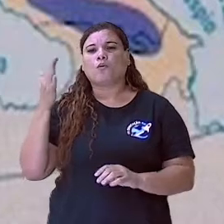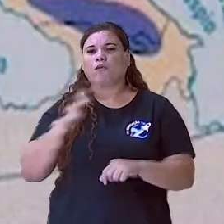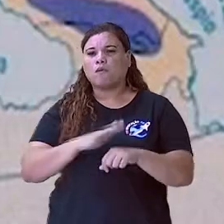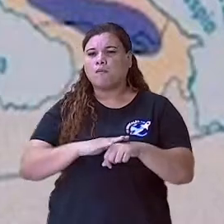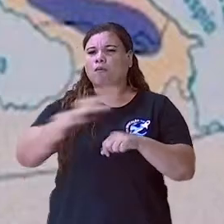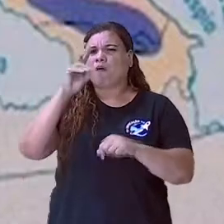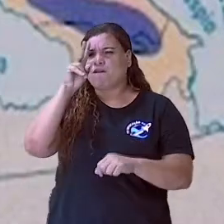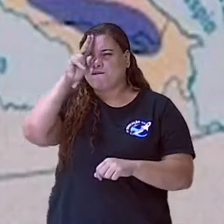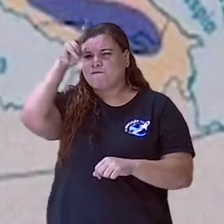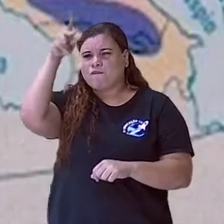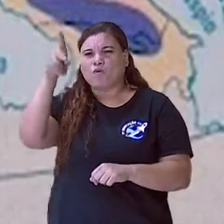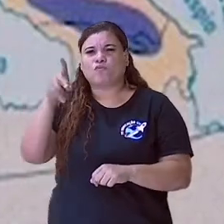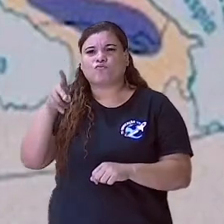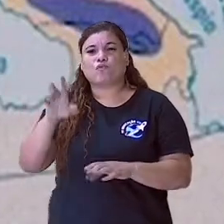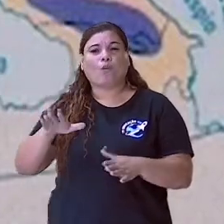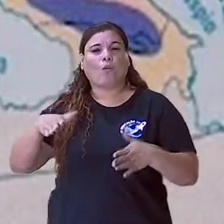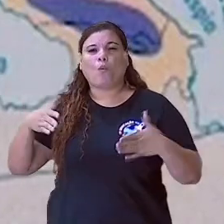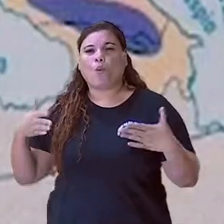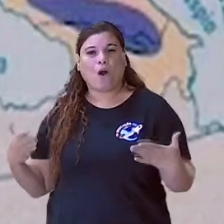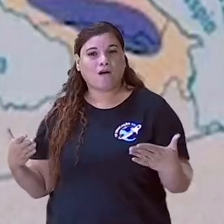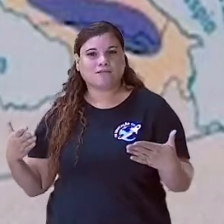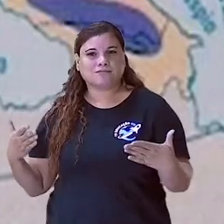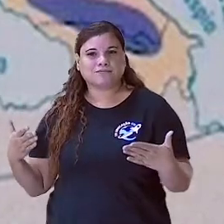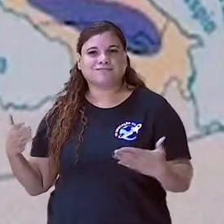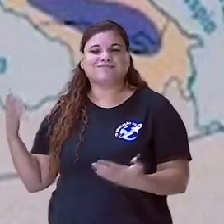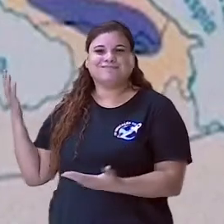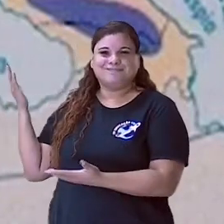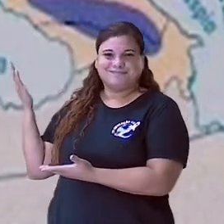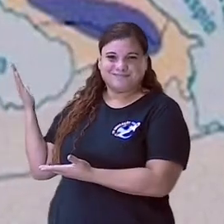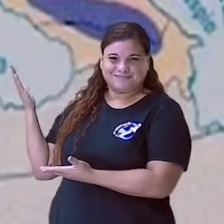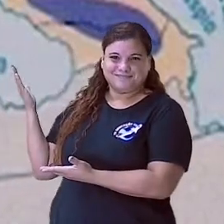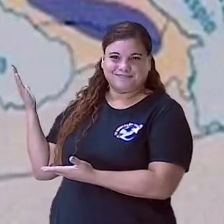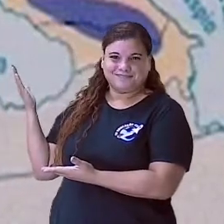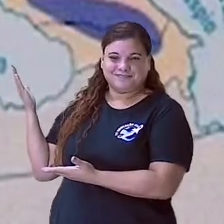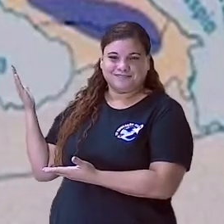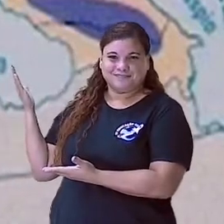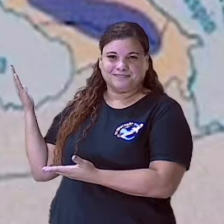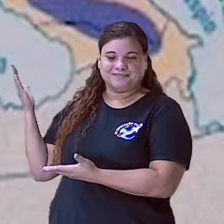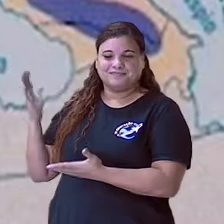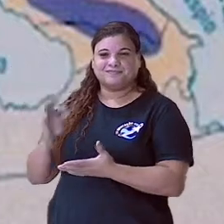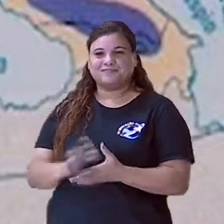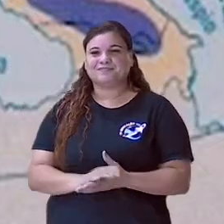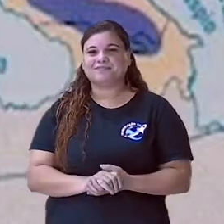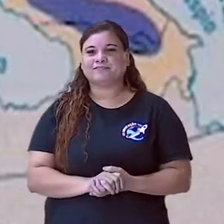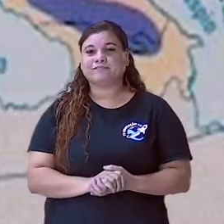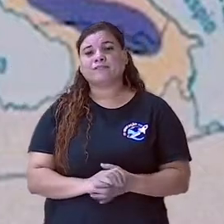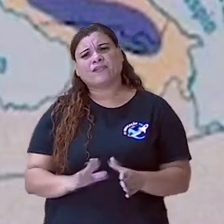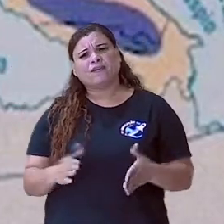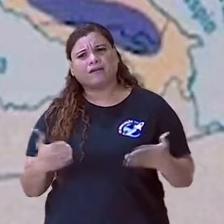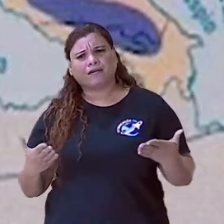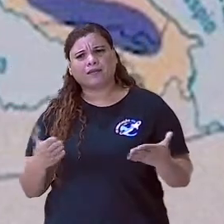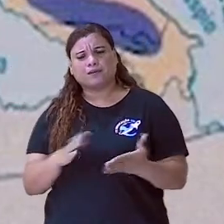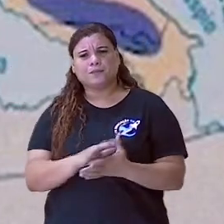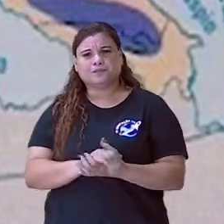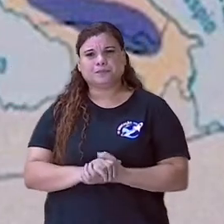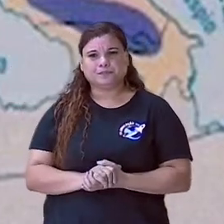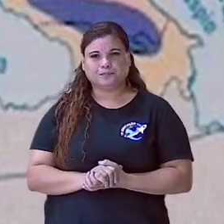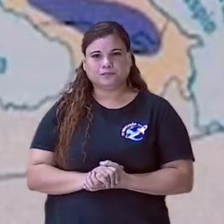mediterrâneo, no sul da Europa, aonde nós temos o mar Mediterrâneo. Ok? Mas quando nós